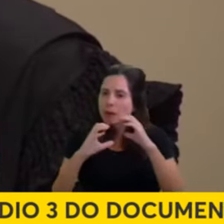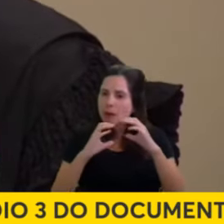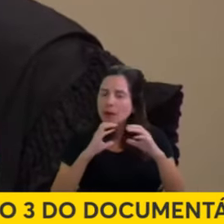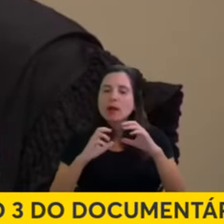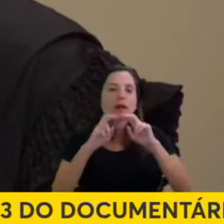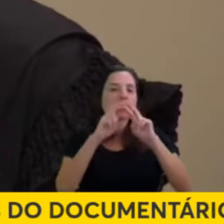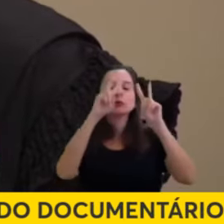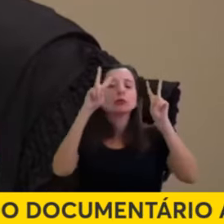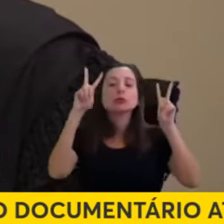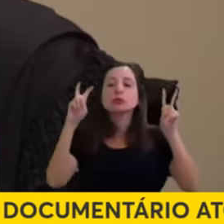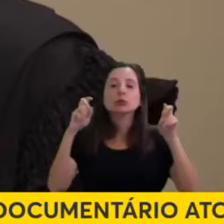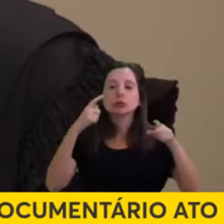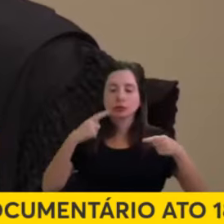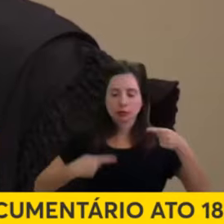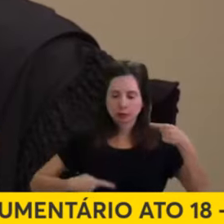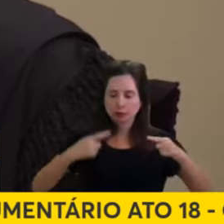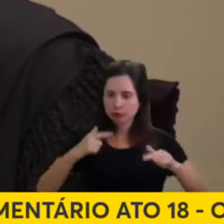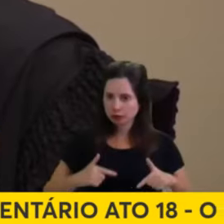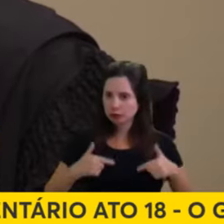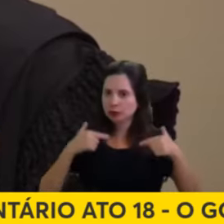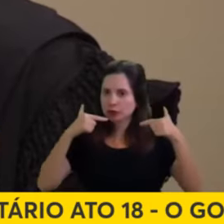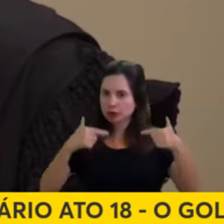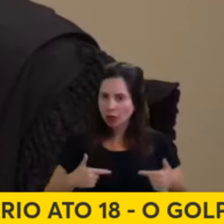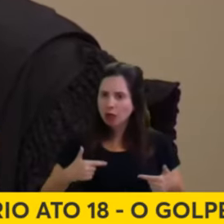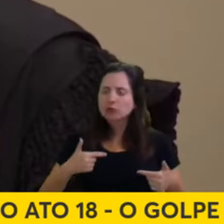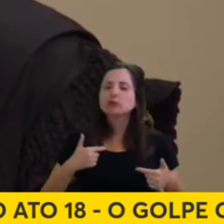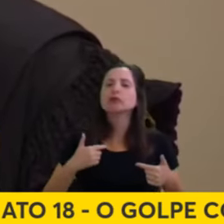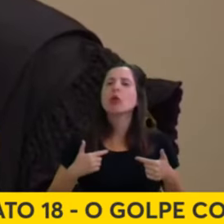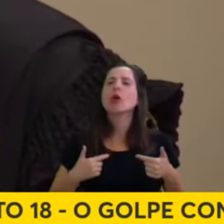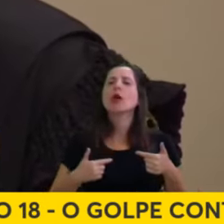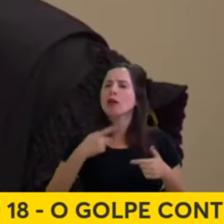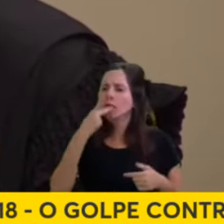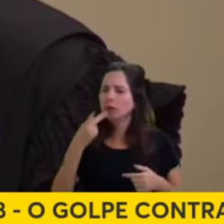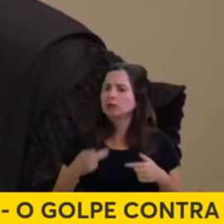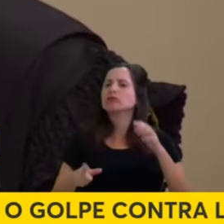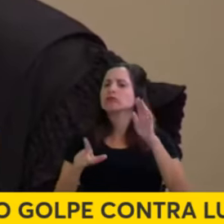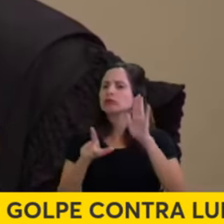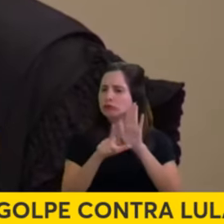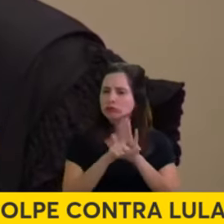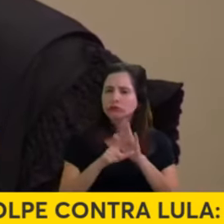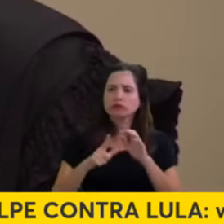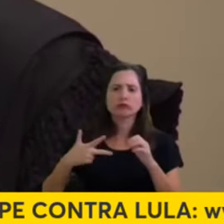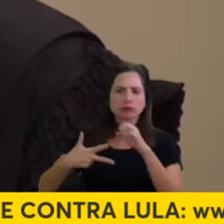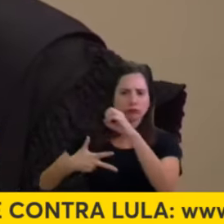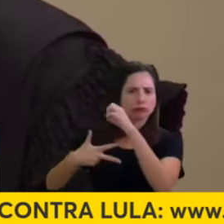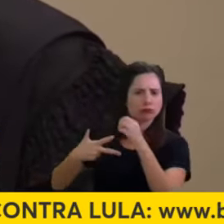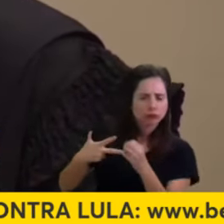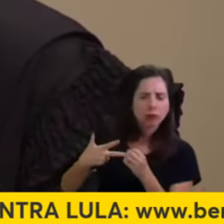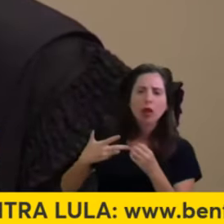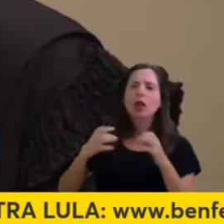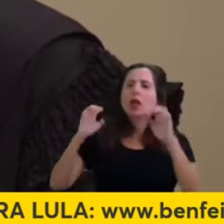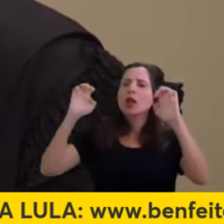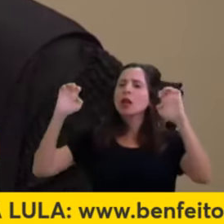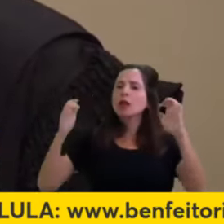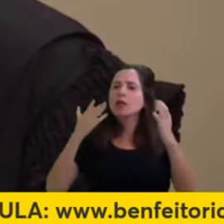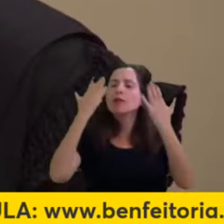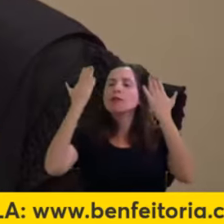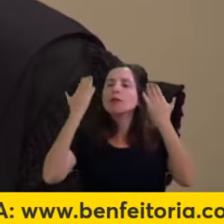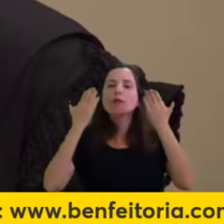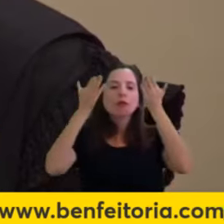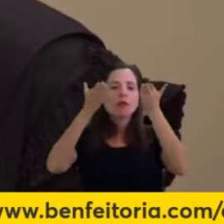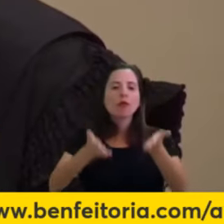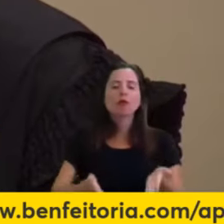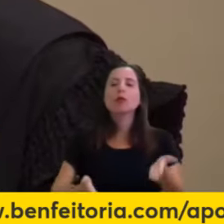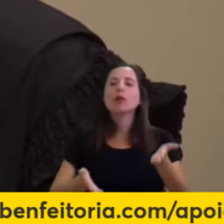políticos de Atos parlamentares e de debates legislativos e a realização de eventos voltados para a divulgação de ideias